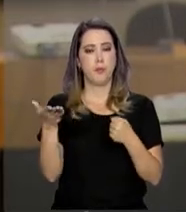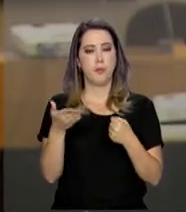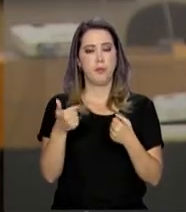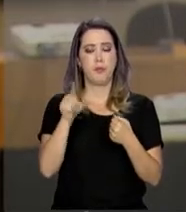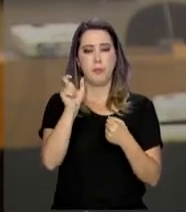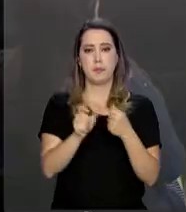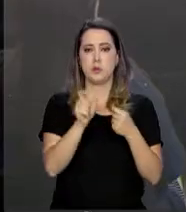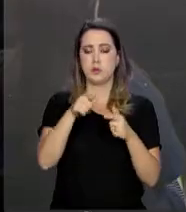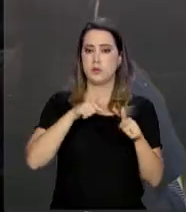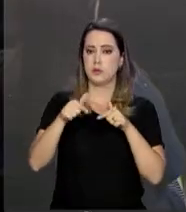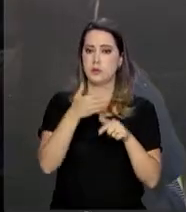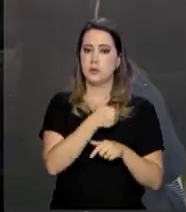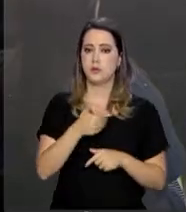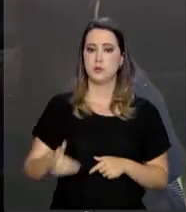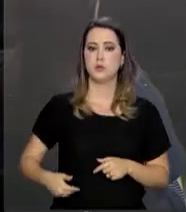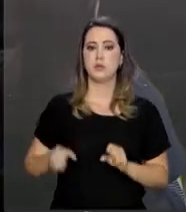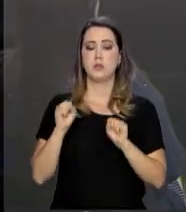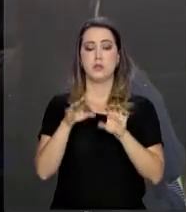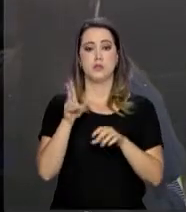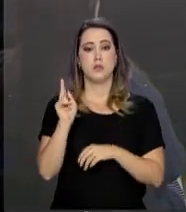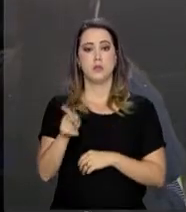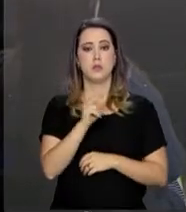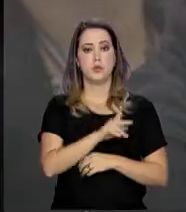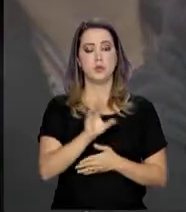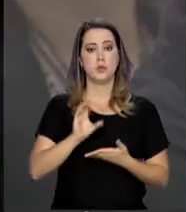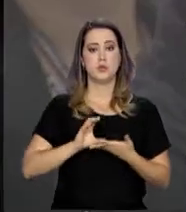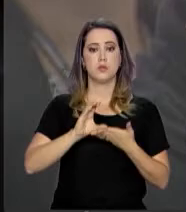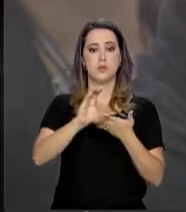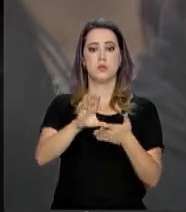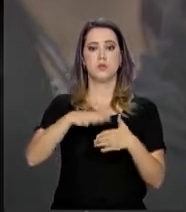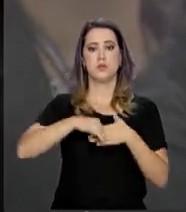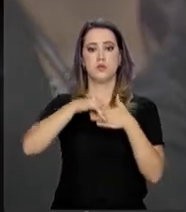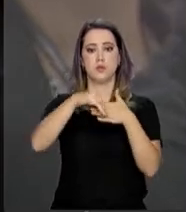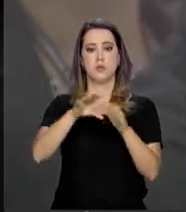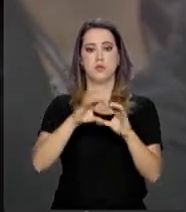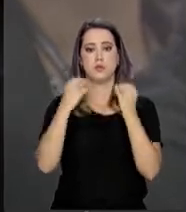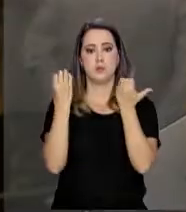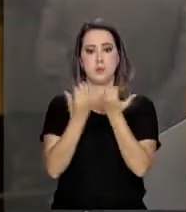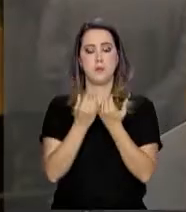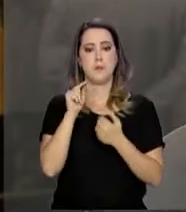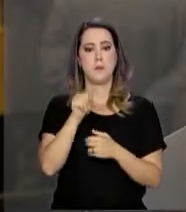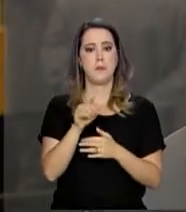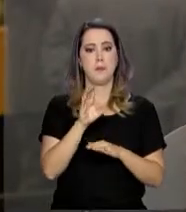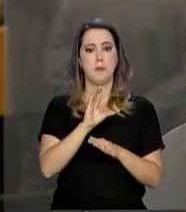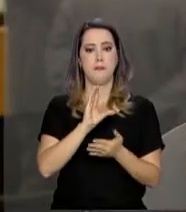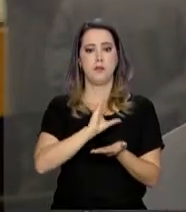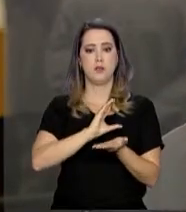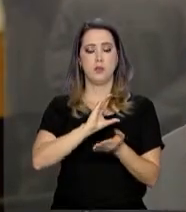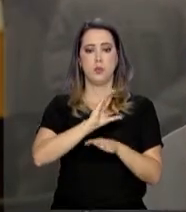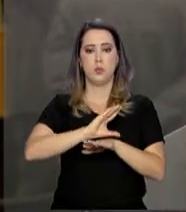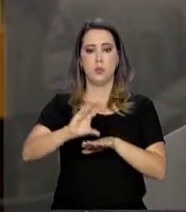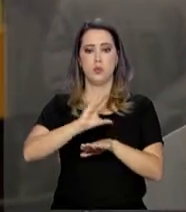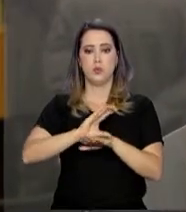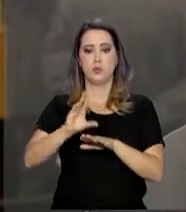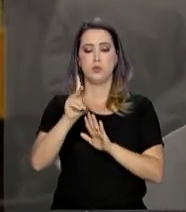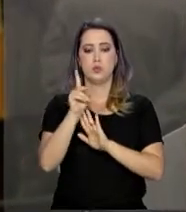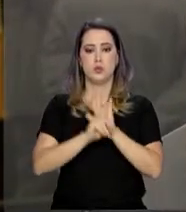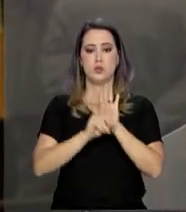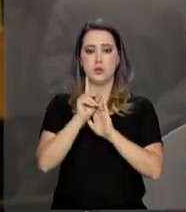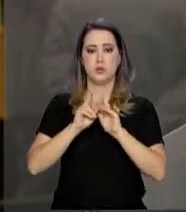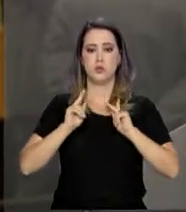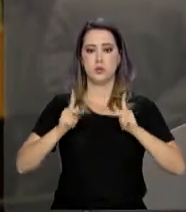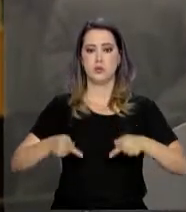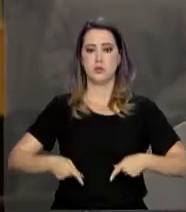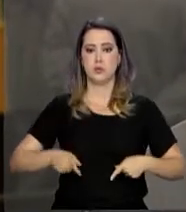servidores públicos educadores conselheiros e lideranças comunitárias o curso de direitos humanos